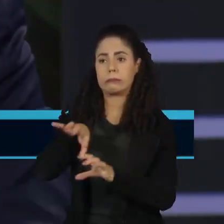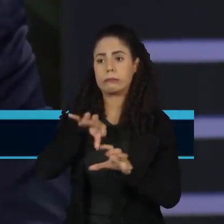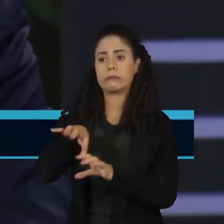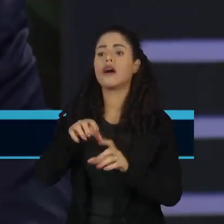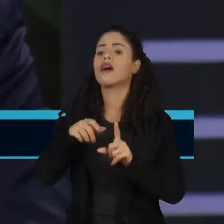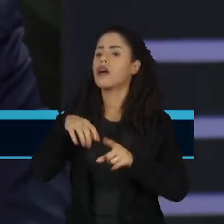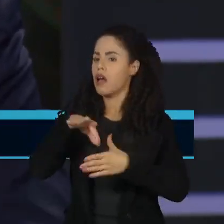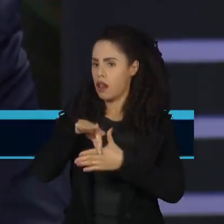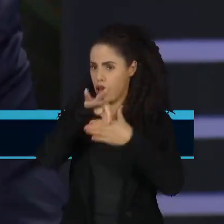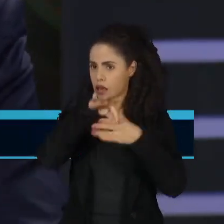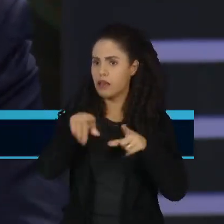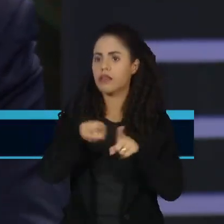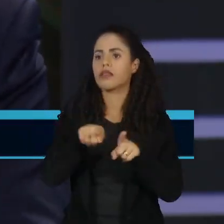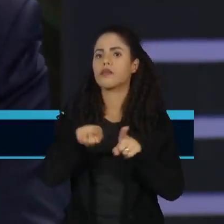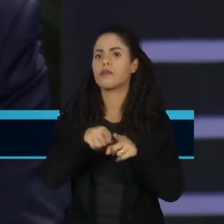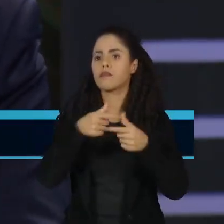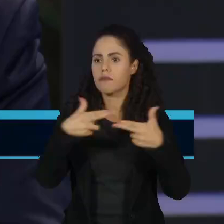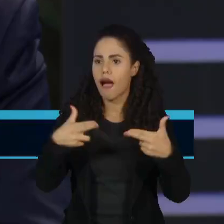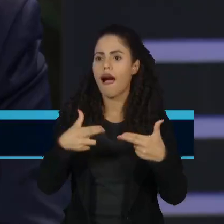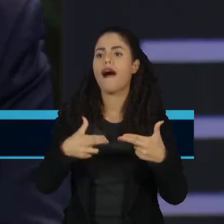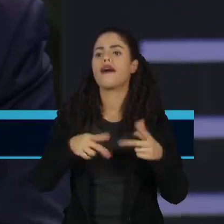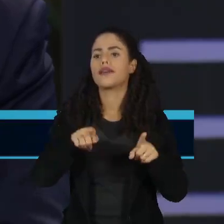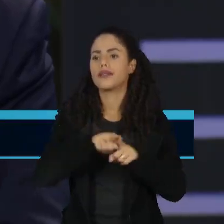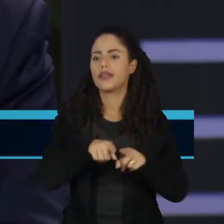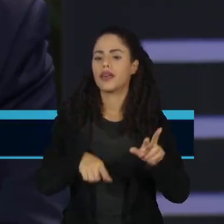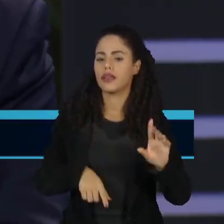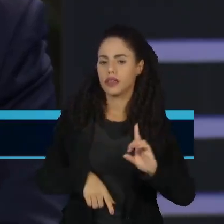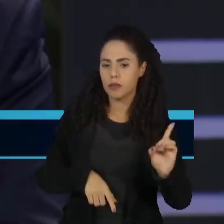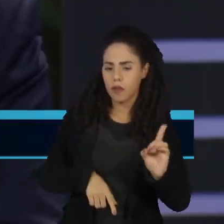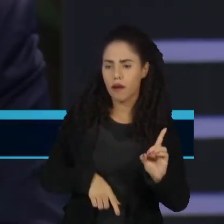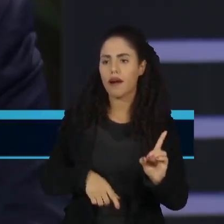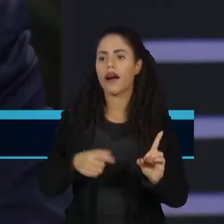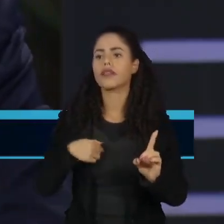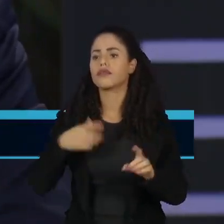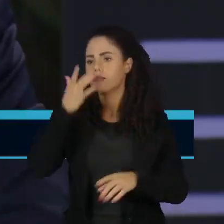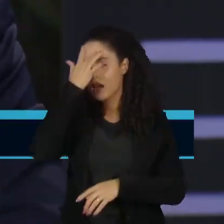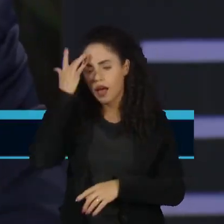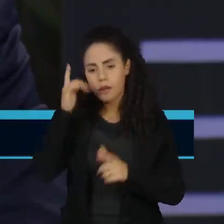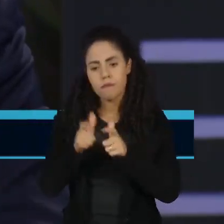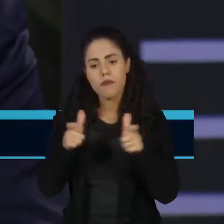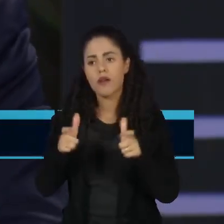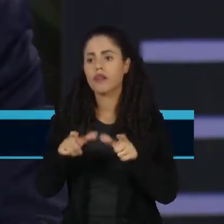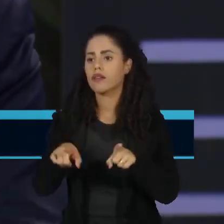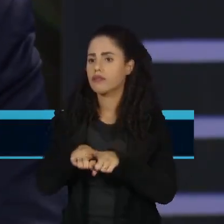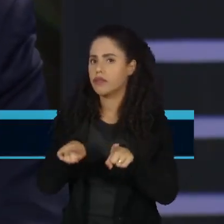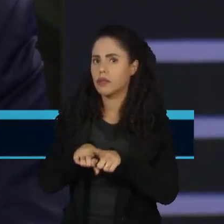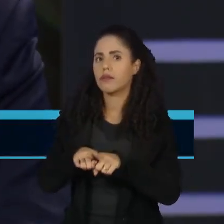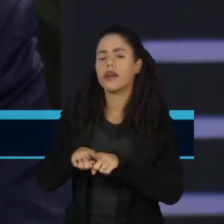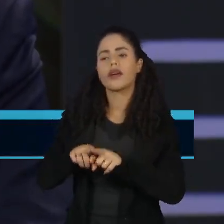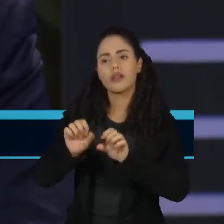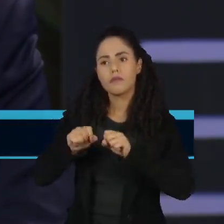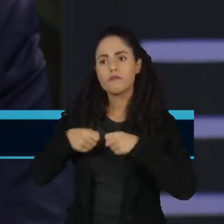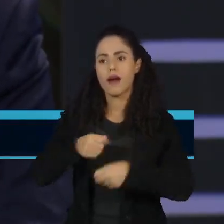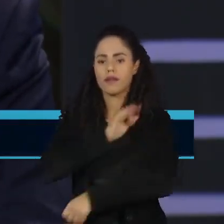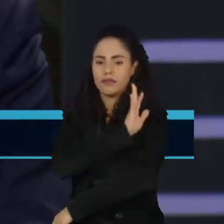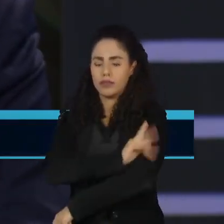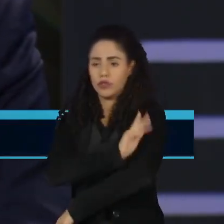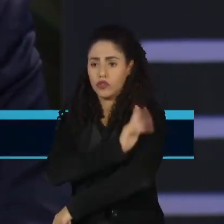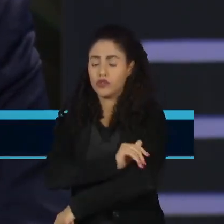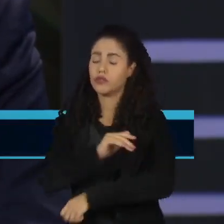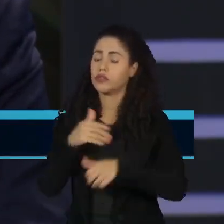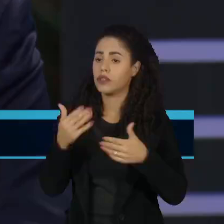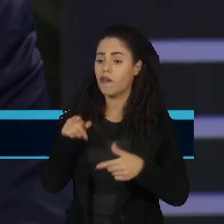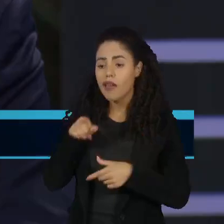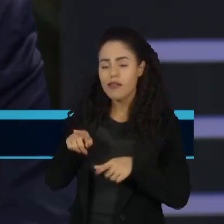do partido em relação a esse tema. No Partido Democrata tem gente que é bastante pró-Israel, tem gente que é bastante a favor do tema da Palestina e, obviamente,